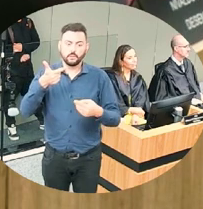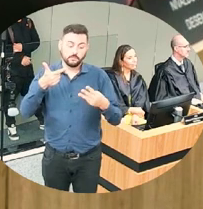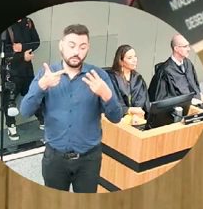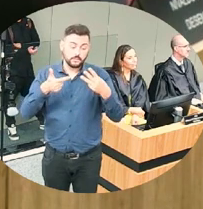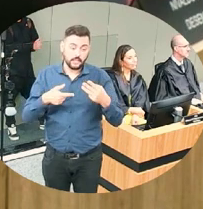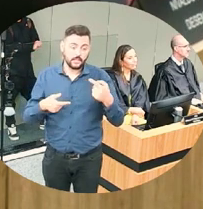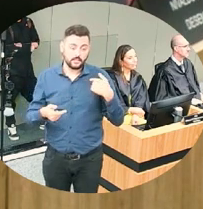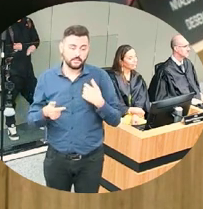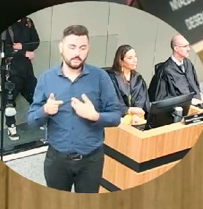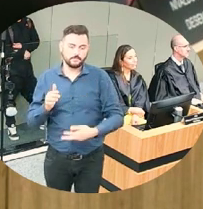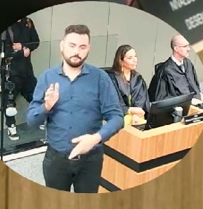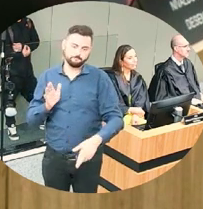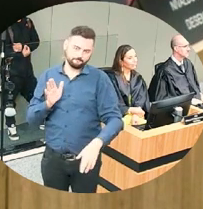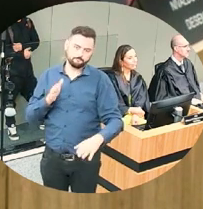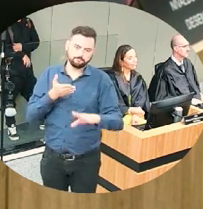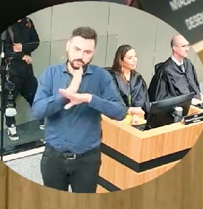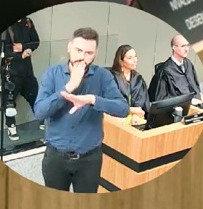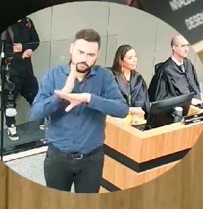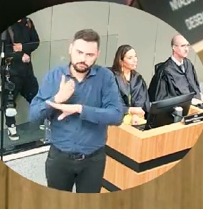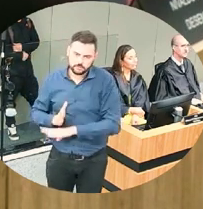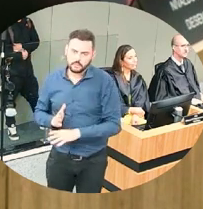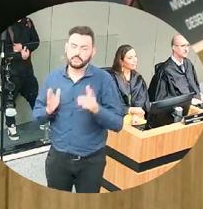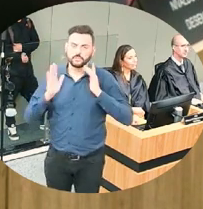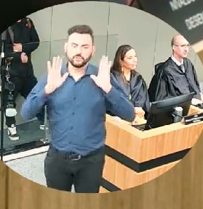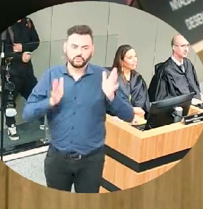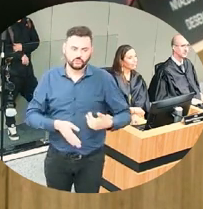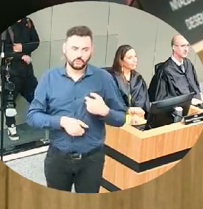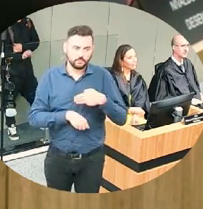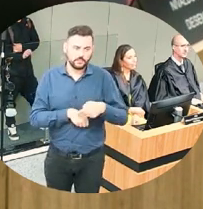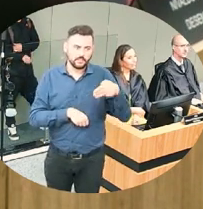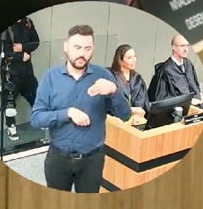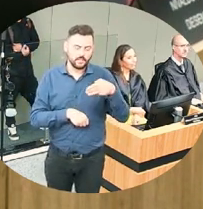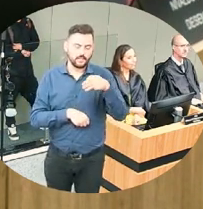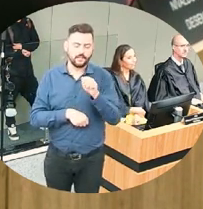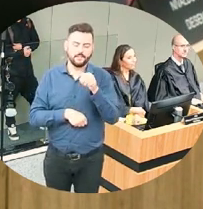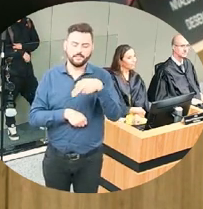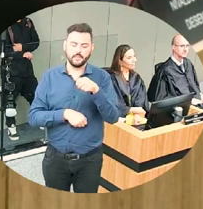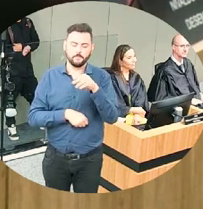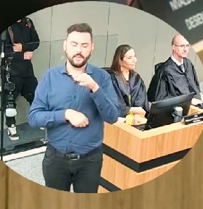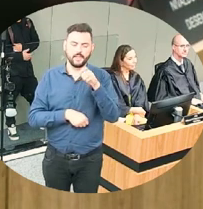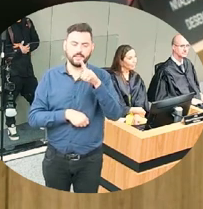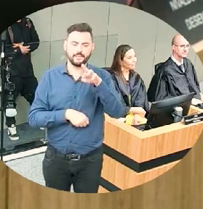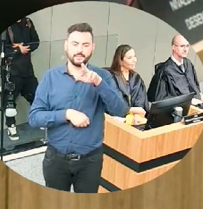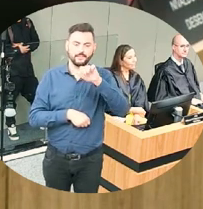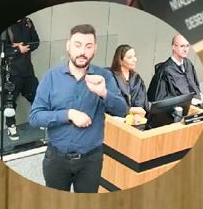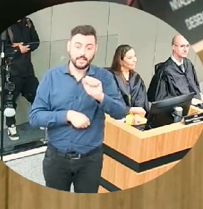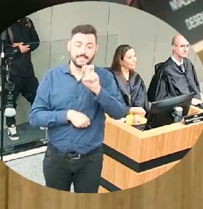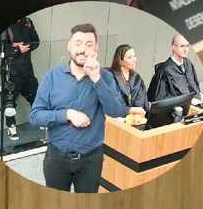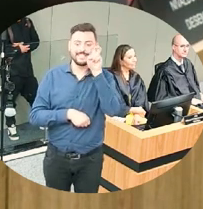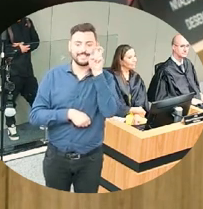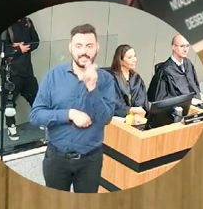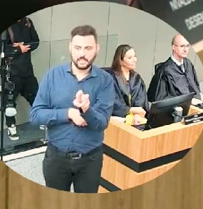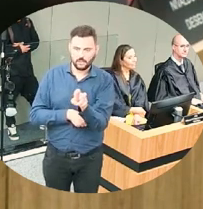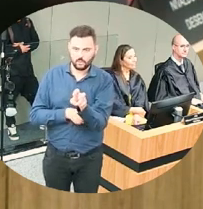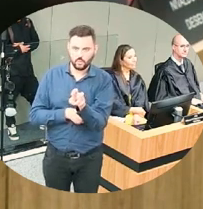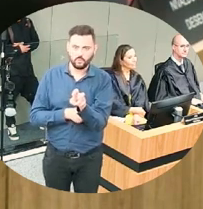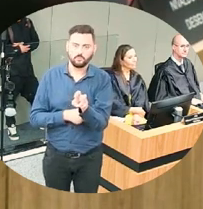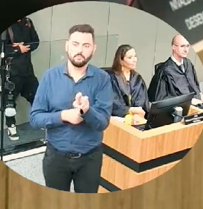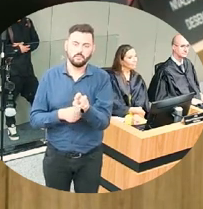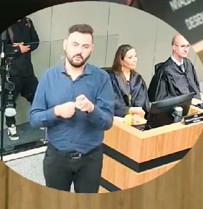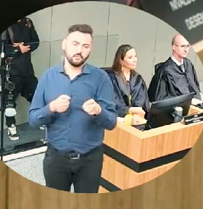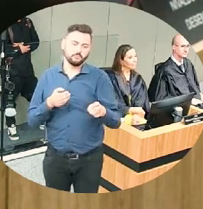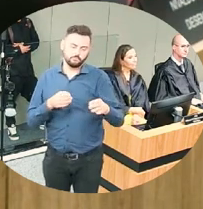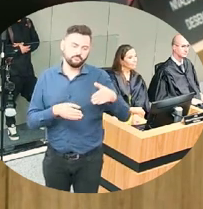mandatos e diretor da Associação Nacional dos magistrados do trabalho anam matra por cinco mandatos narbal filete